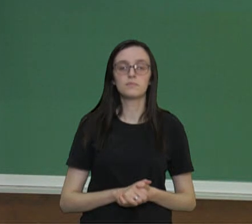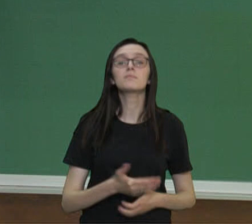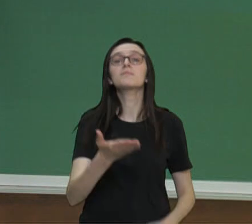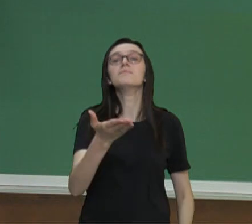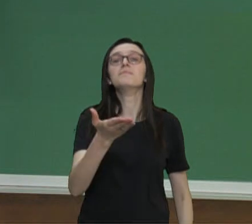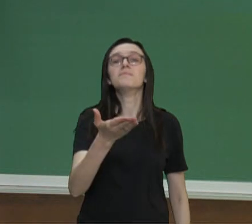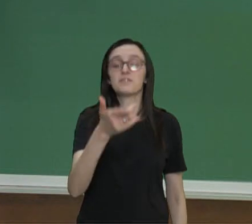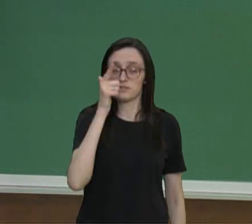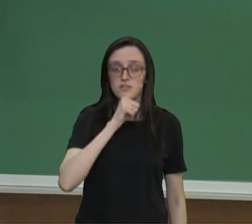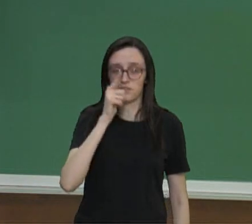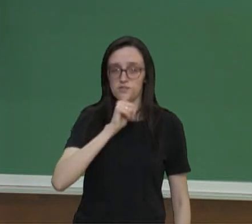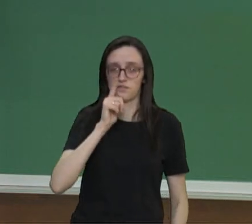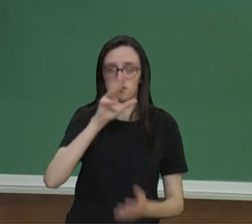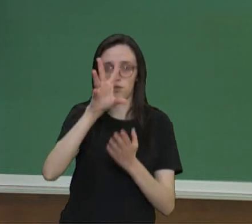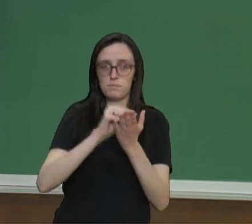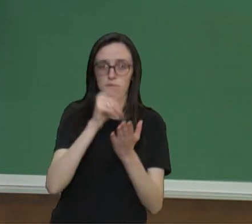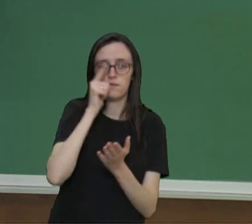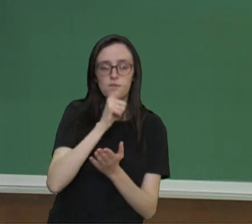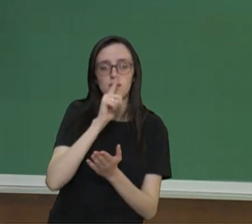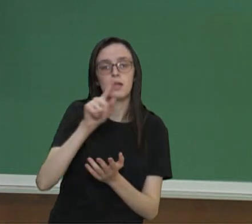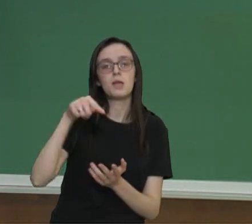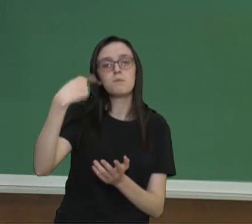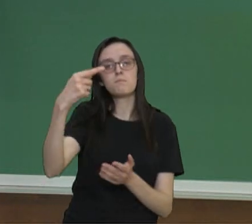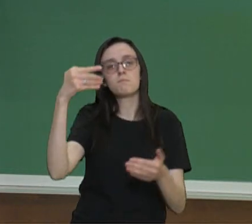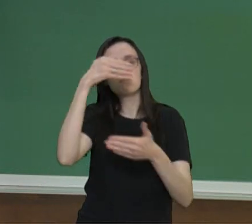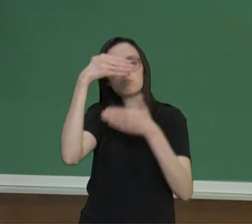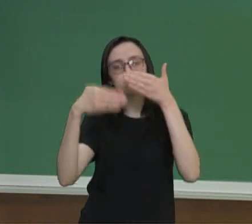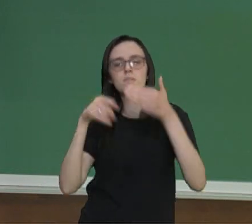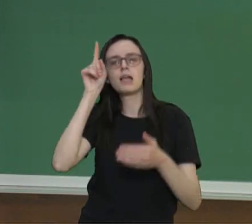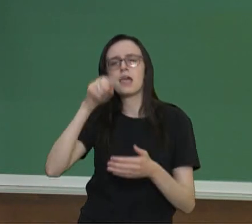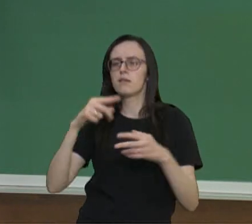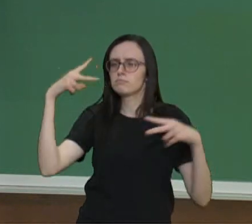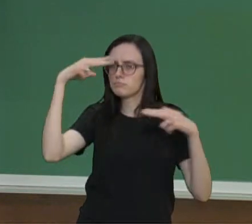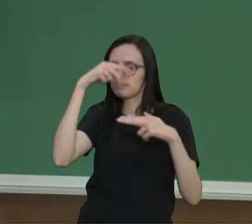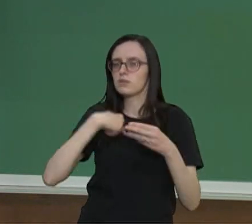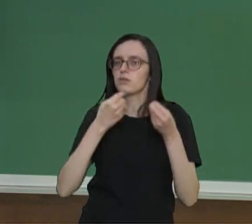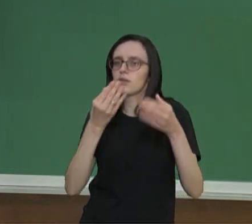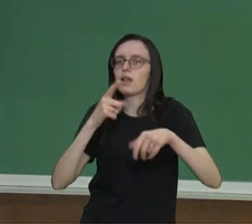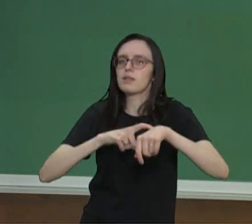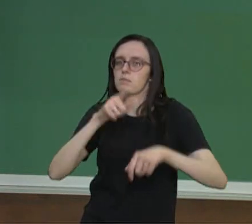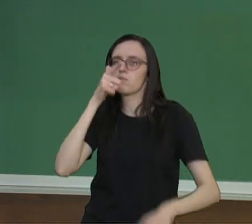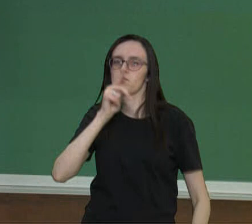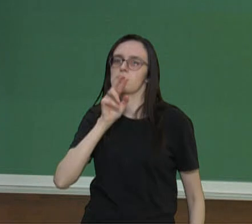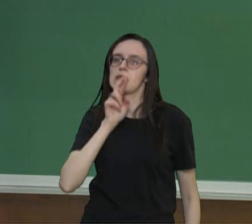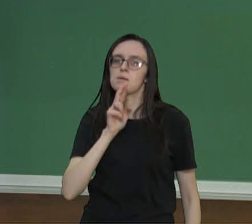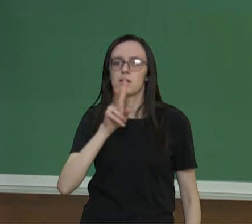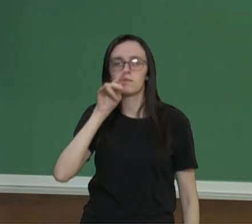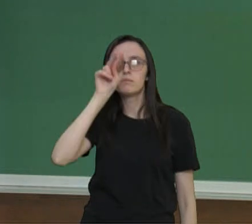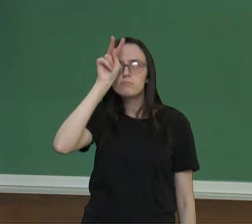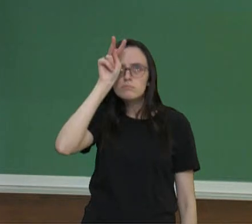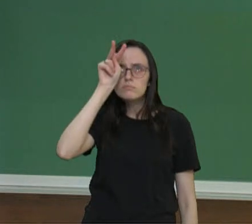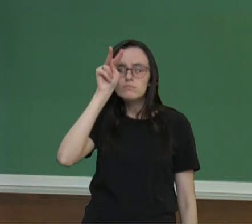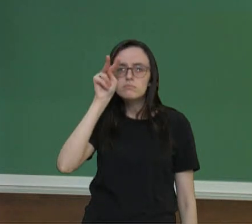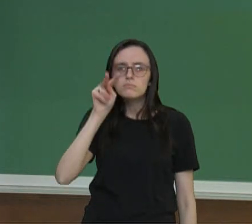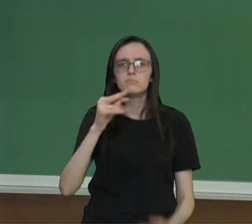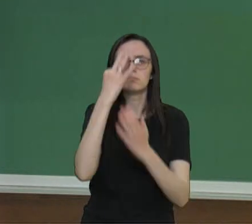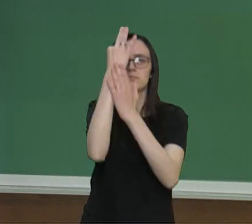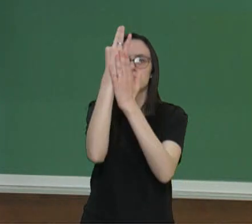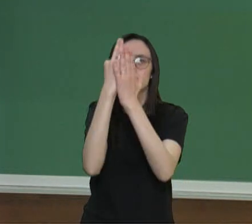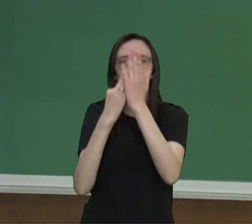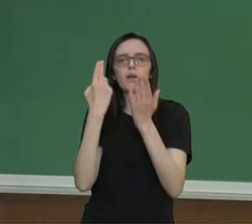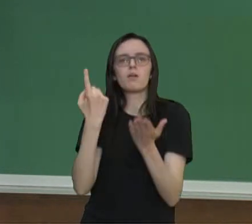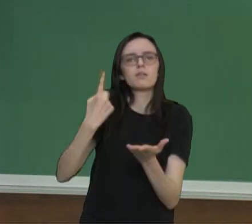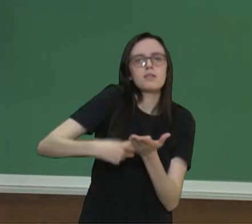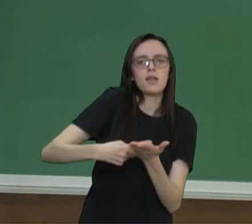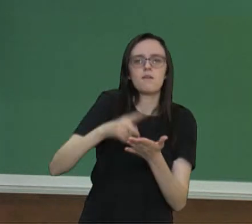E aí, copiou as questões? Próxima tela é o textinho, eu vou te dar um tempo para responder. Você vai ler esse texto, que é esse